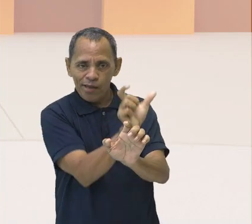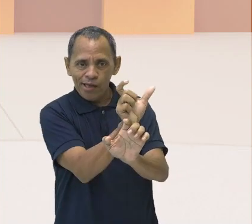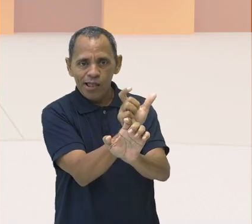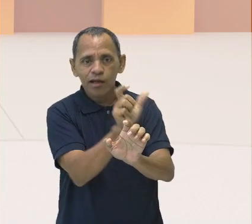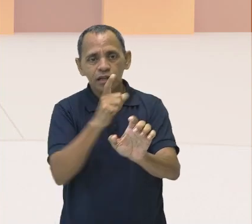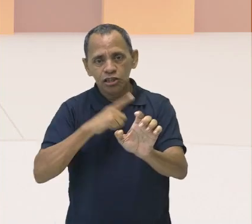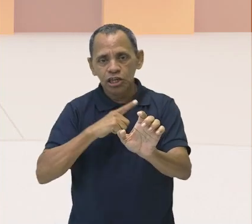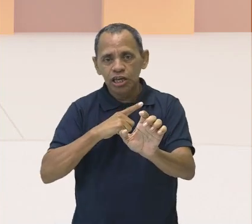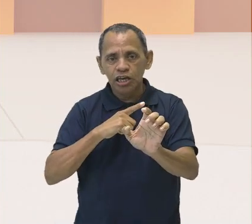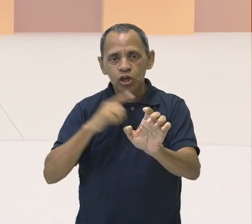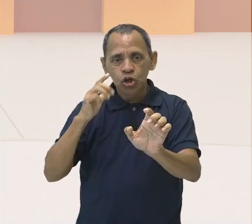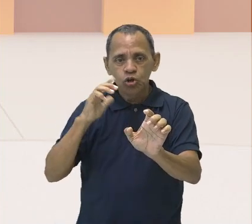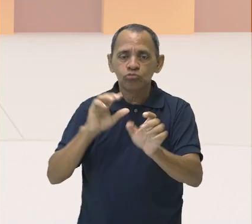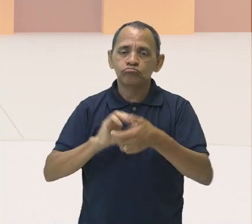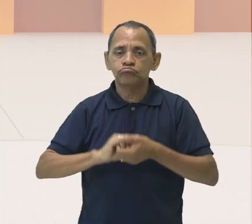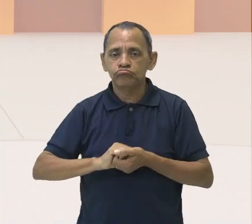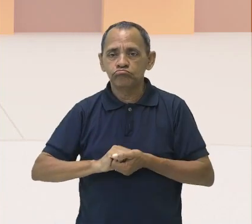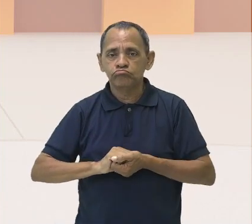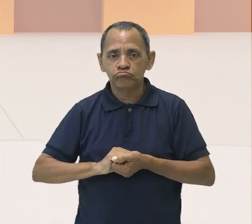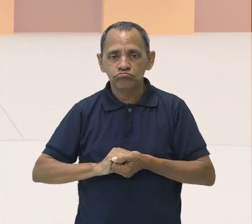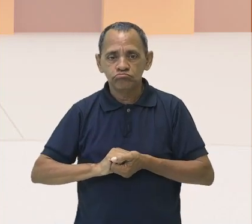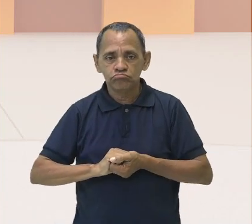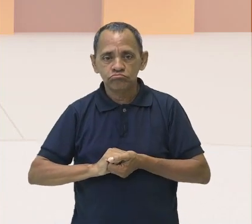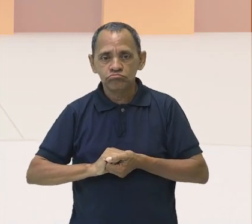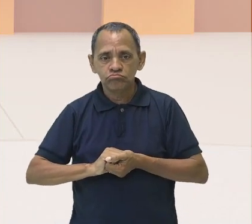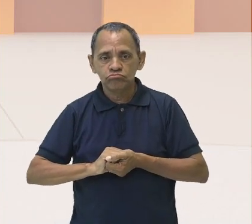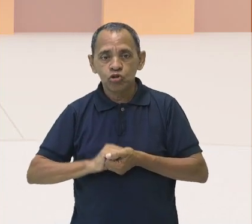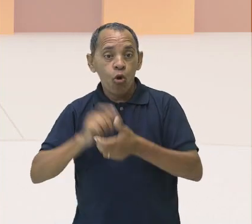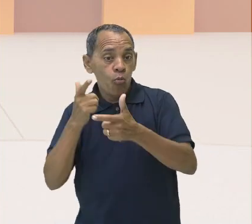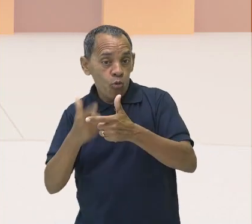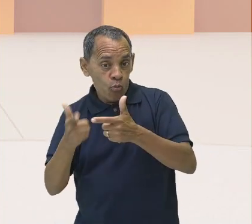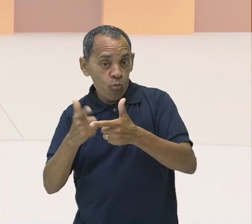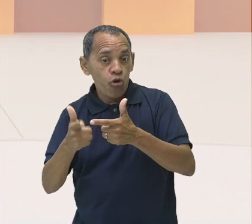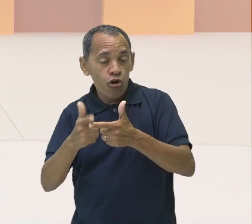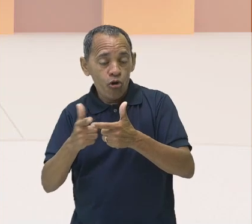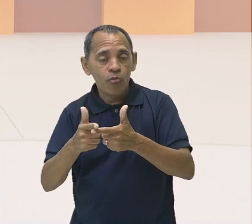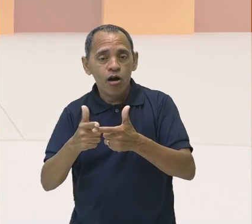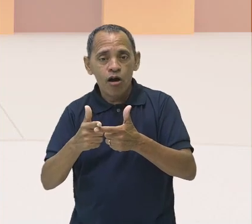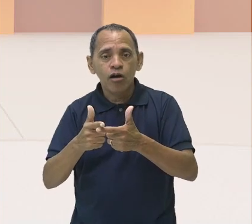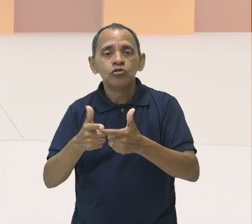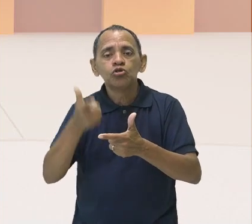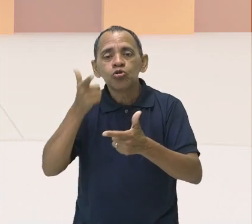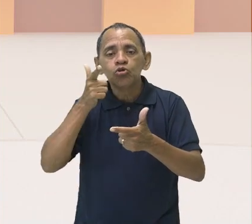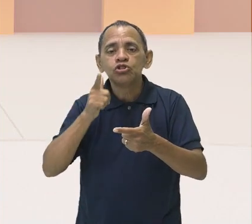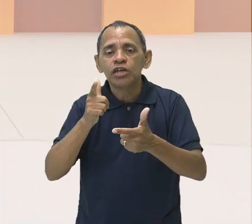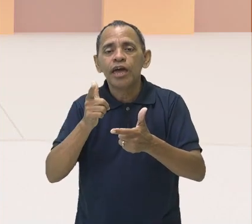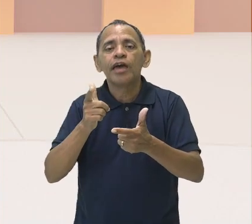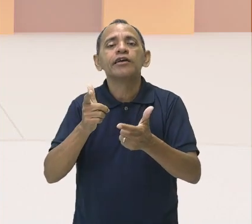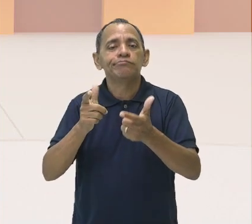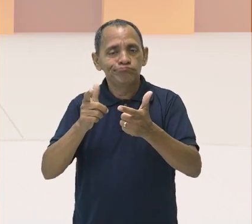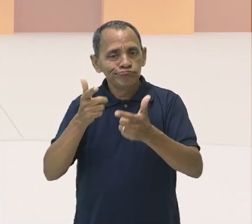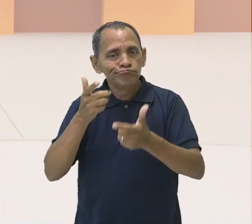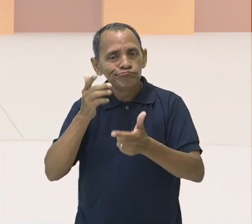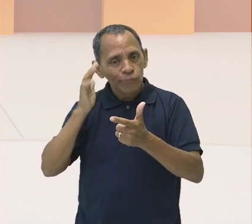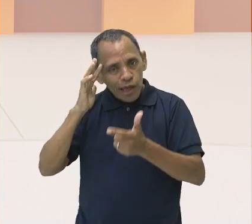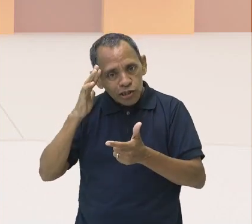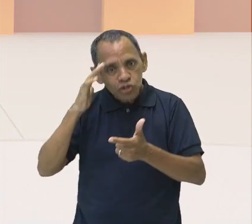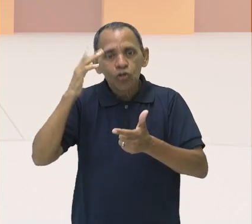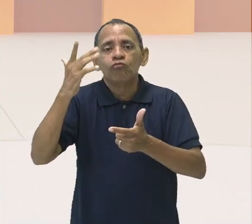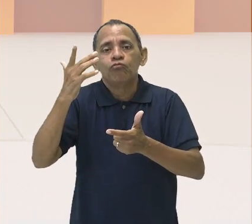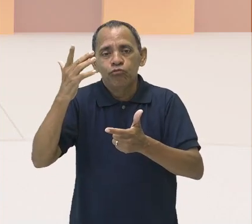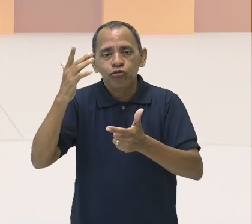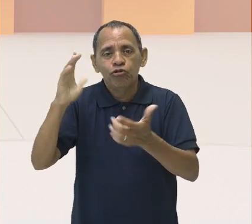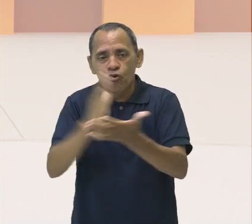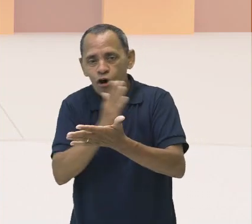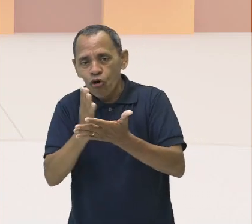situação, aquela situação ali, ela é resolvida por algum serviço, né? Essa pessoa, muito provavelmente, é muito